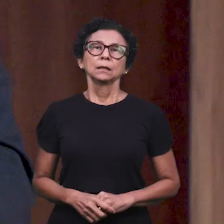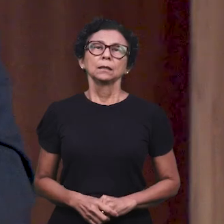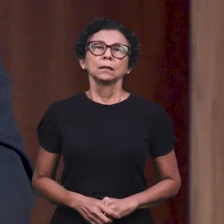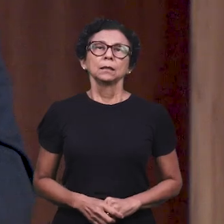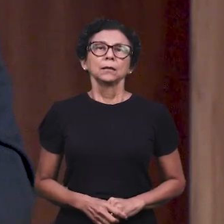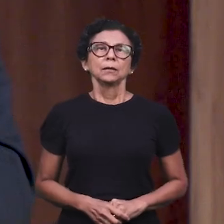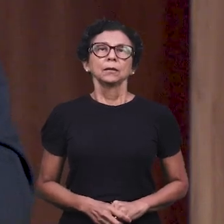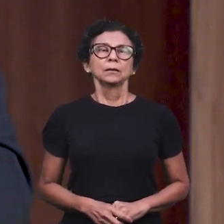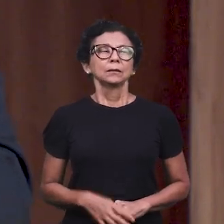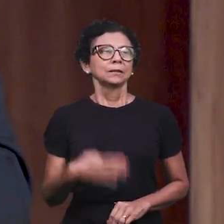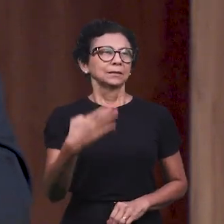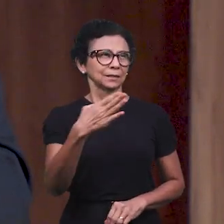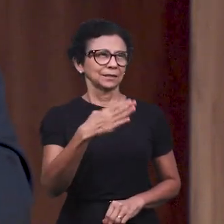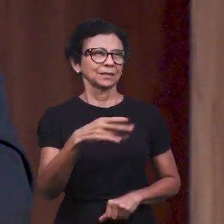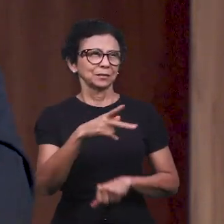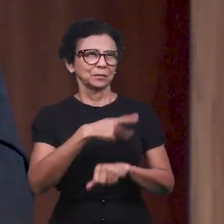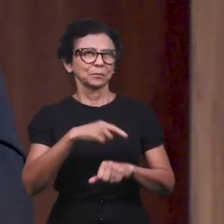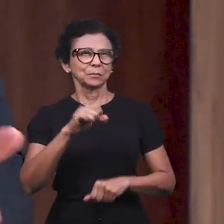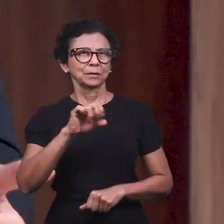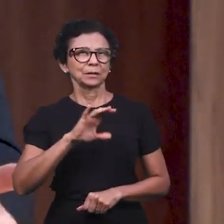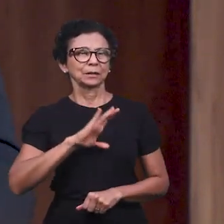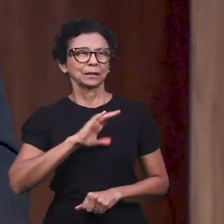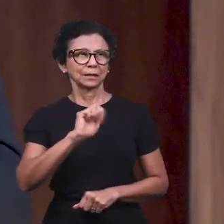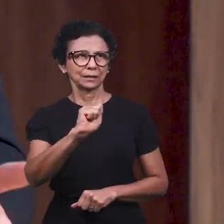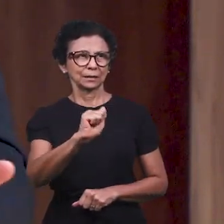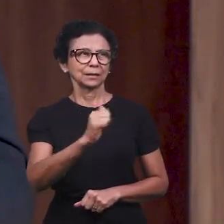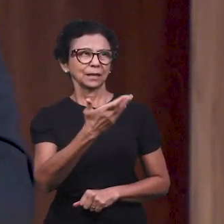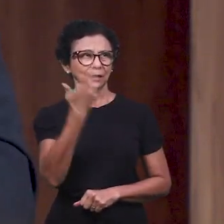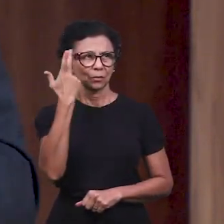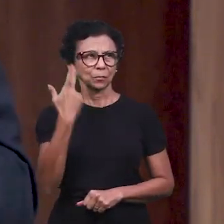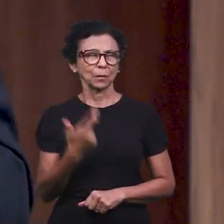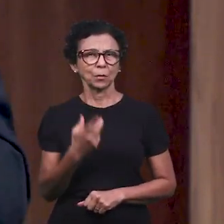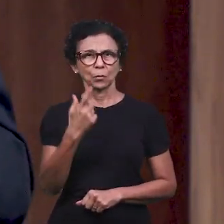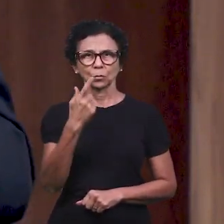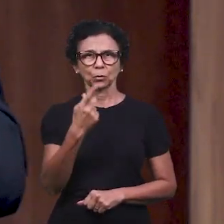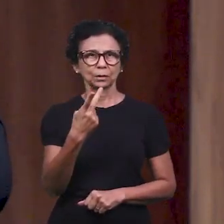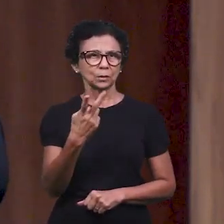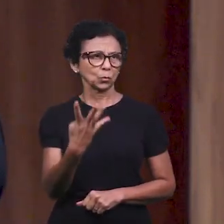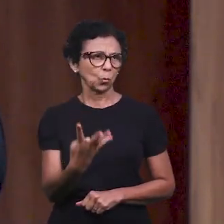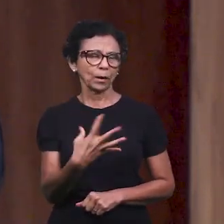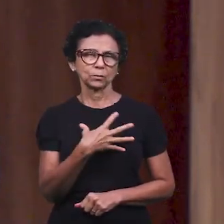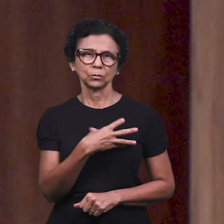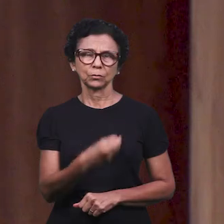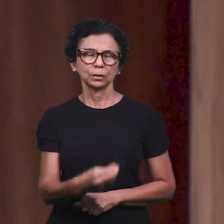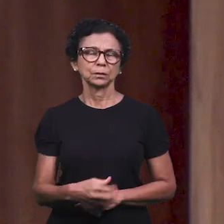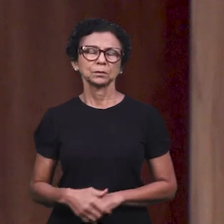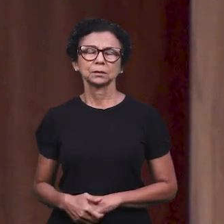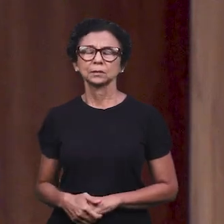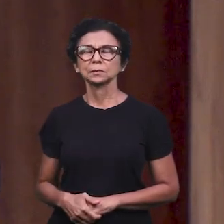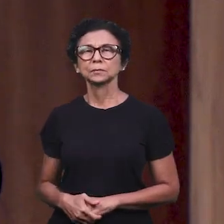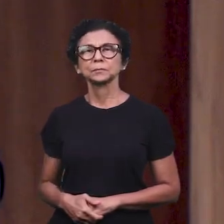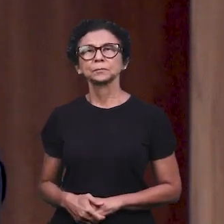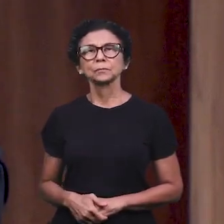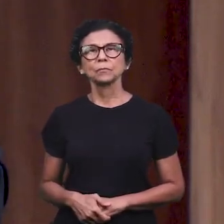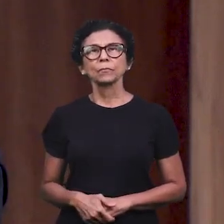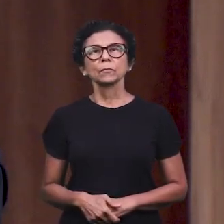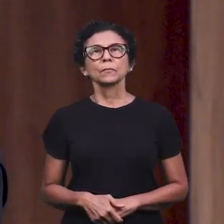filhos. Lá no Canadá, então na América, que é muito comum ter 4, 5 filhos. Cuide para que todos tenham o seu